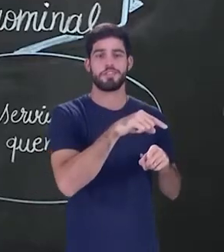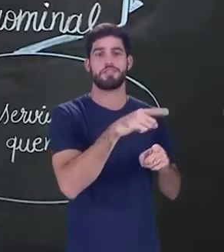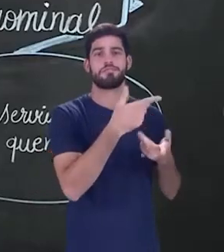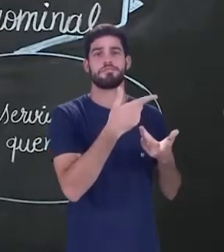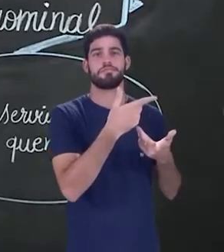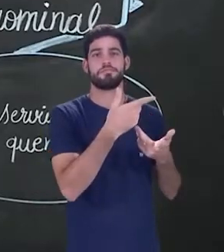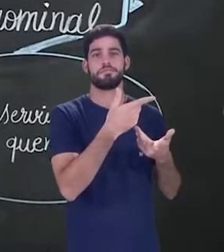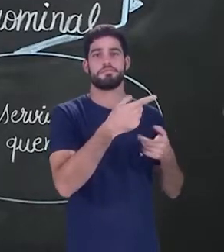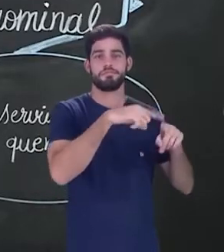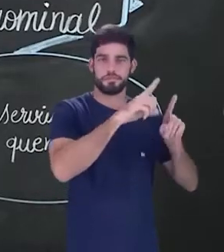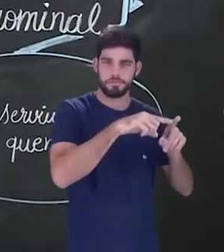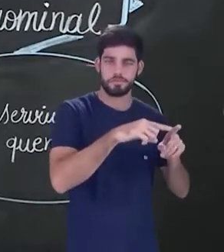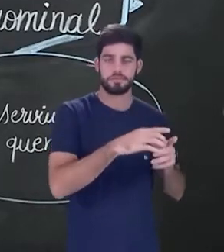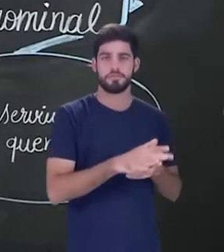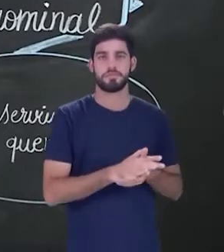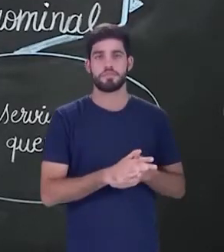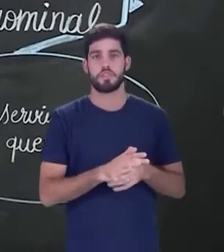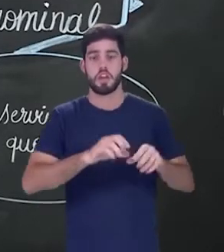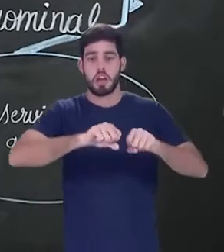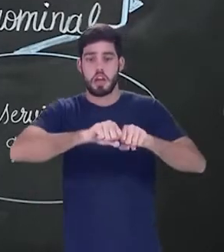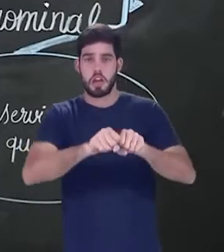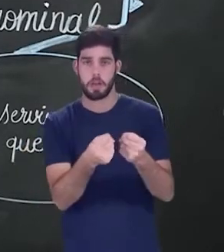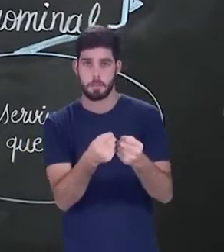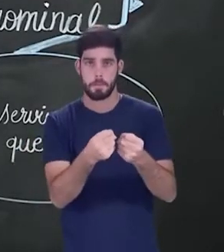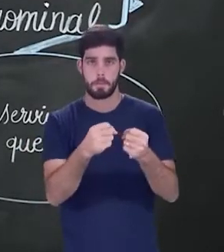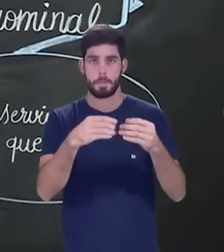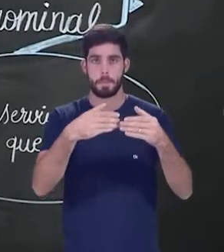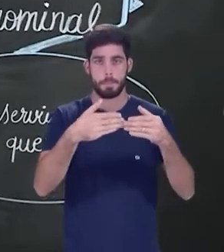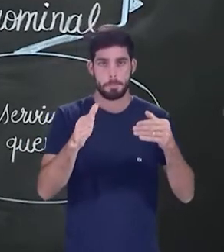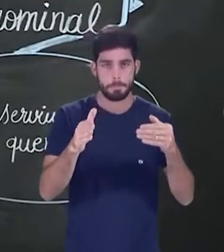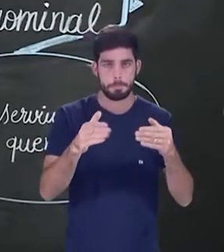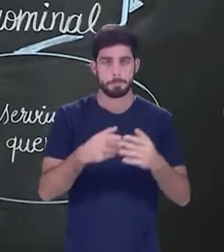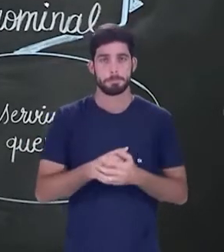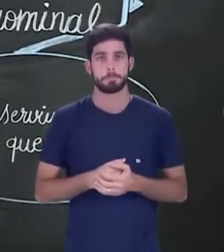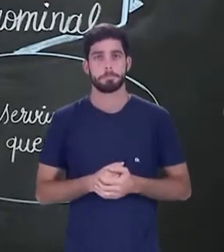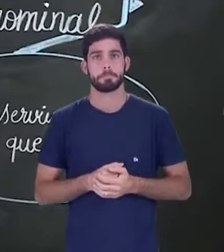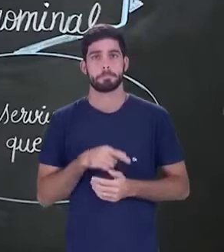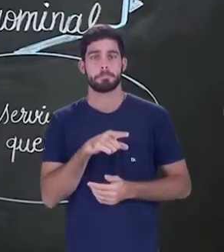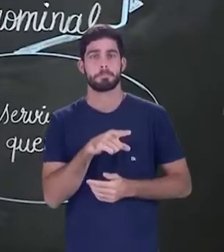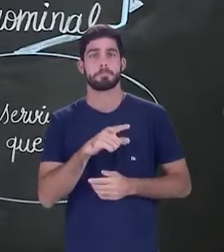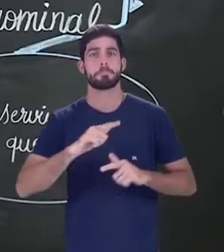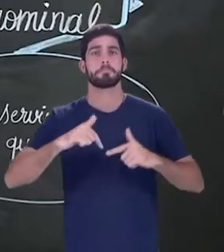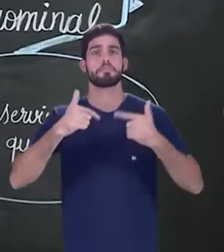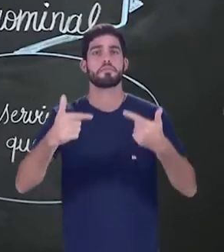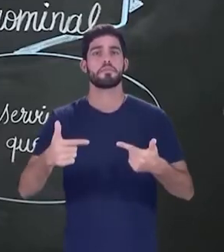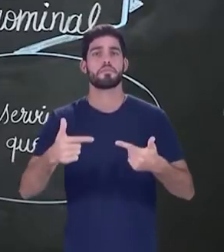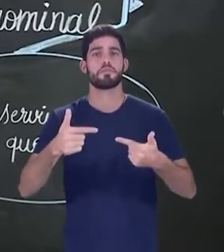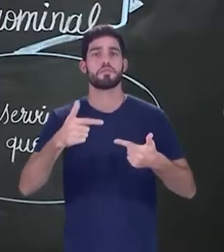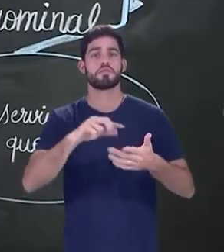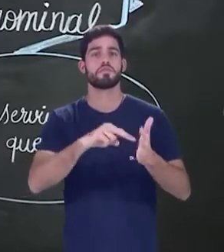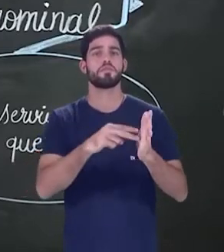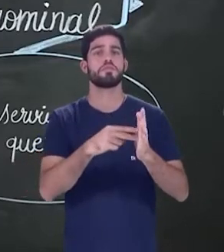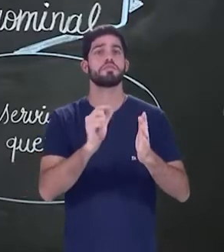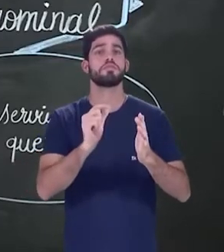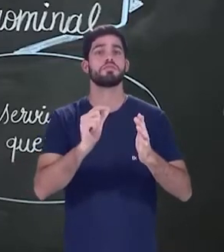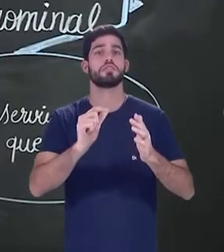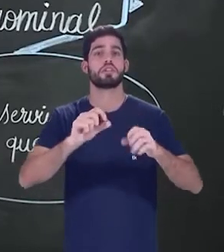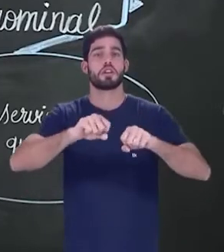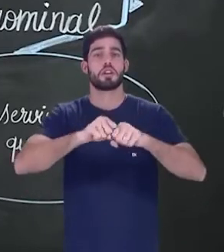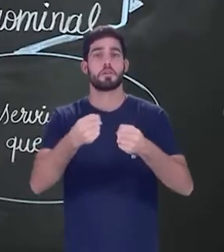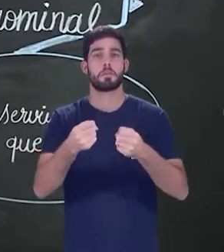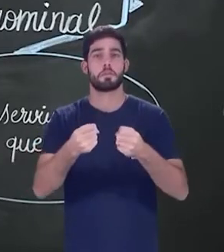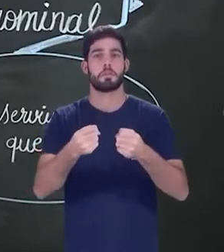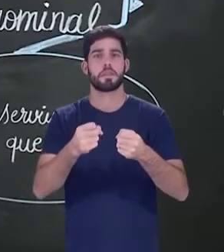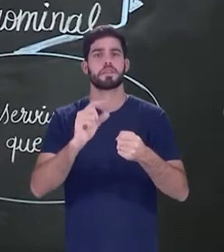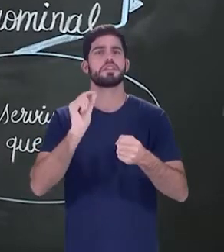sujeito. Quebraram a porta, houve uma ação. Nesse caso, a ação é marcada pelo verbo quebraram. Quem é o complemento